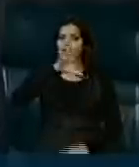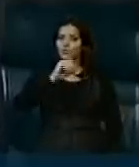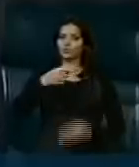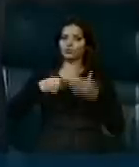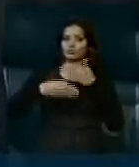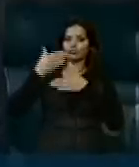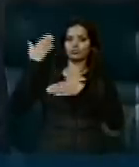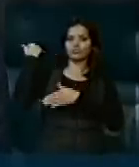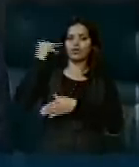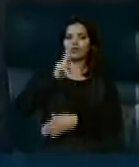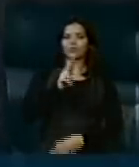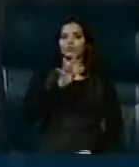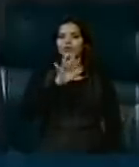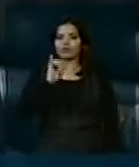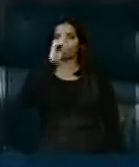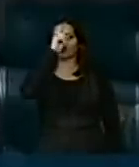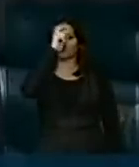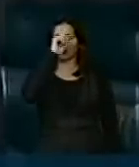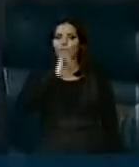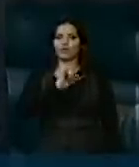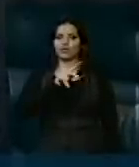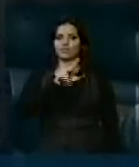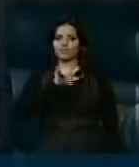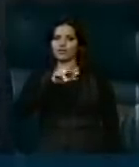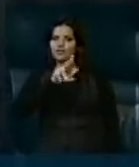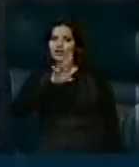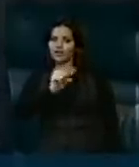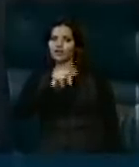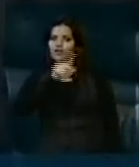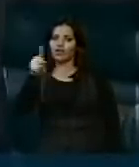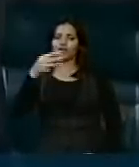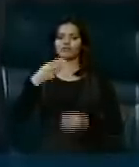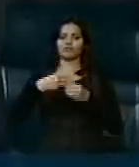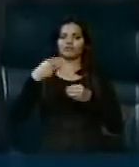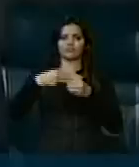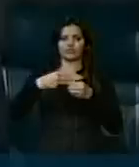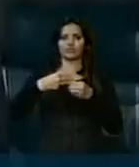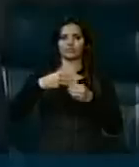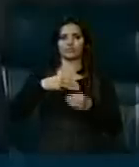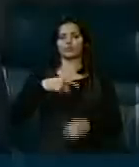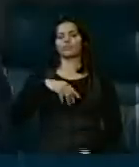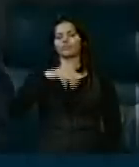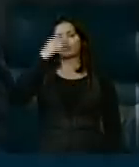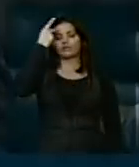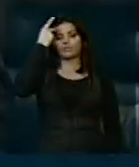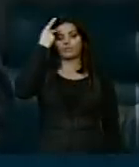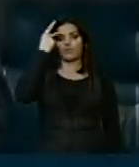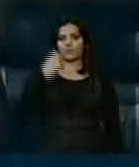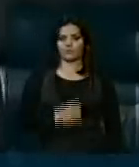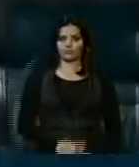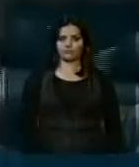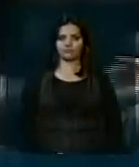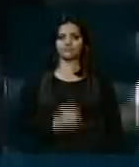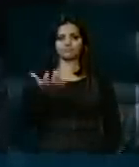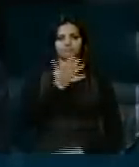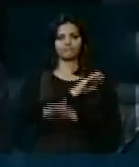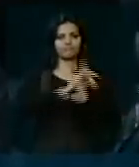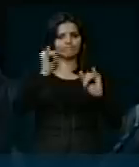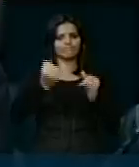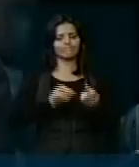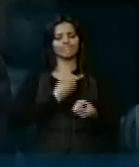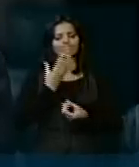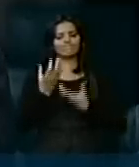na UTI do Hospital Ipiranga, em Mogi das Cruzes. Eu quero aqui expressar as